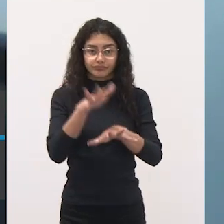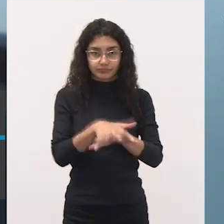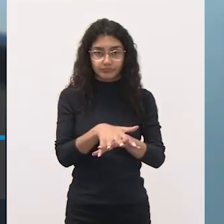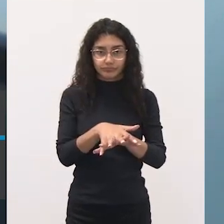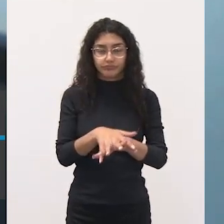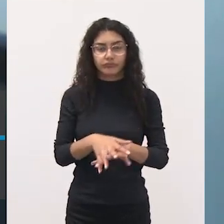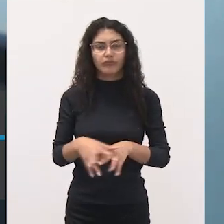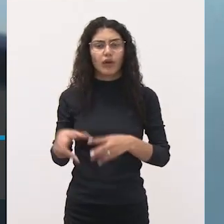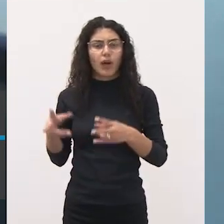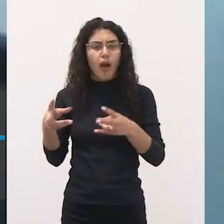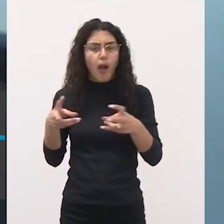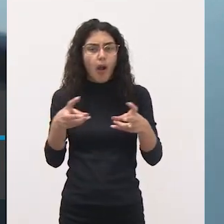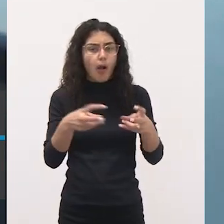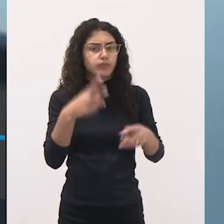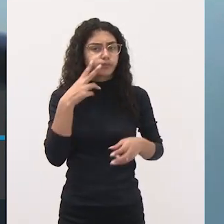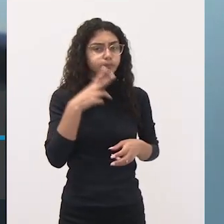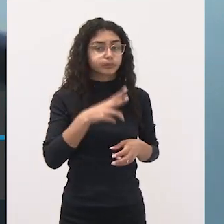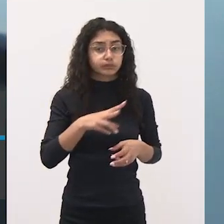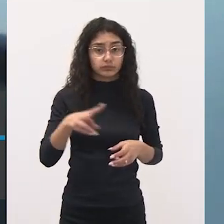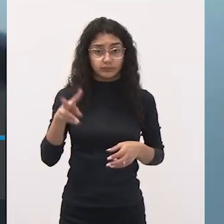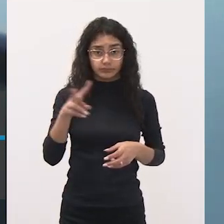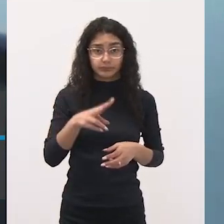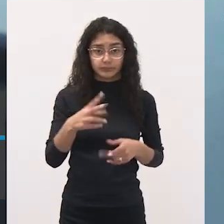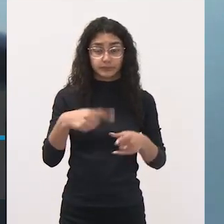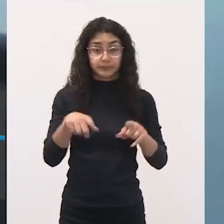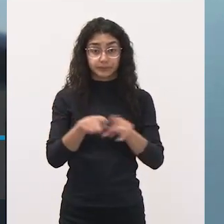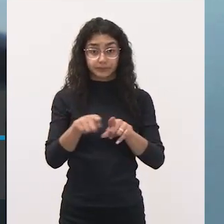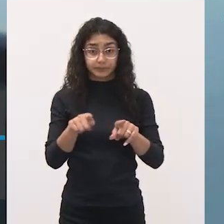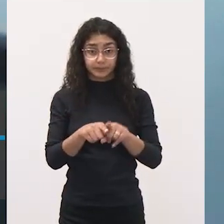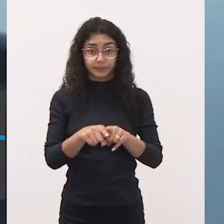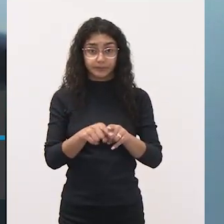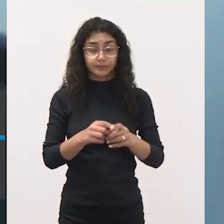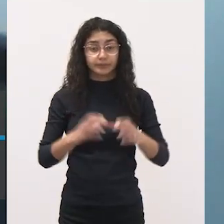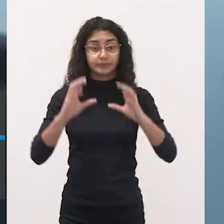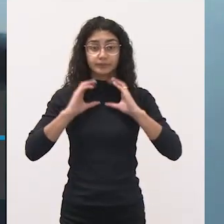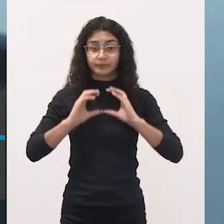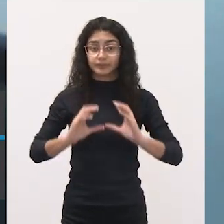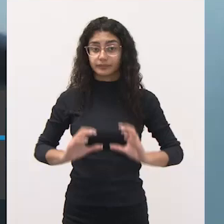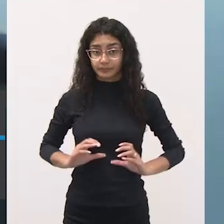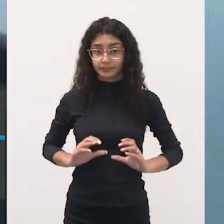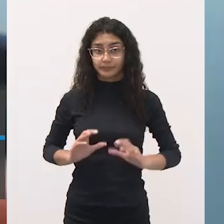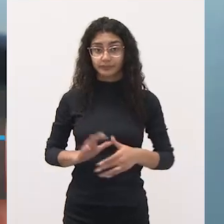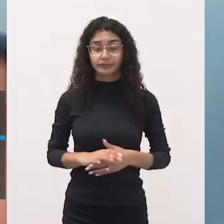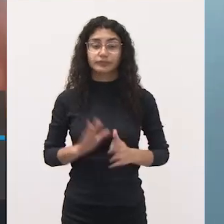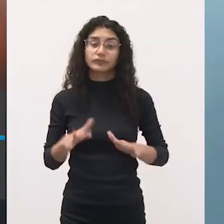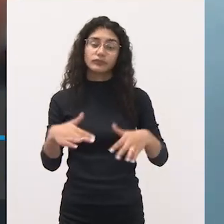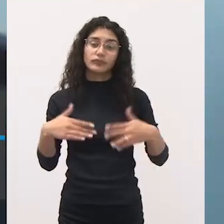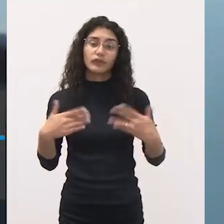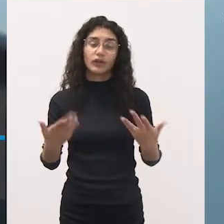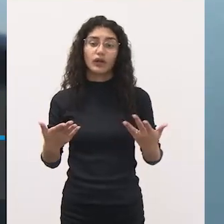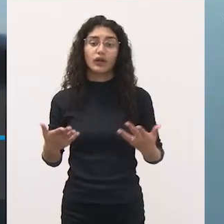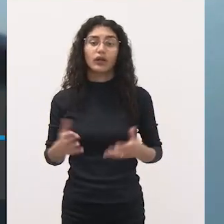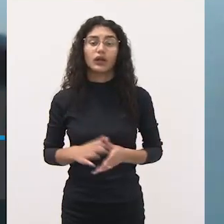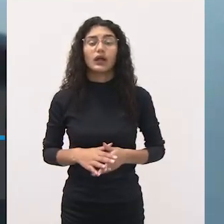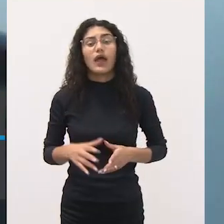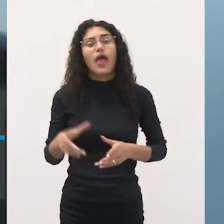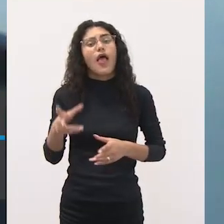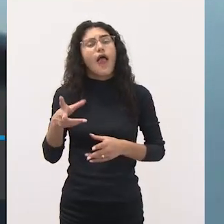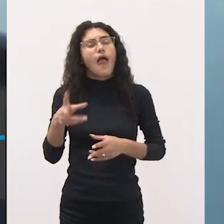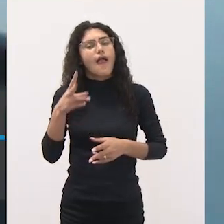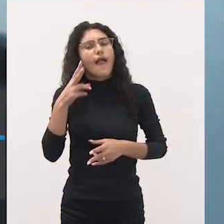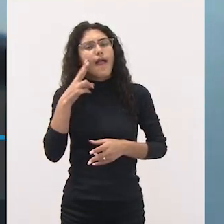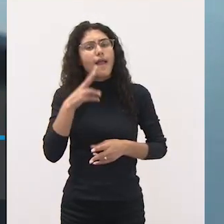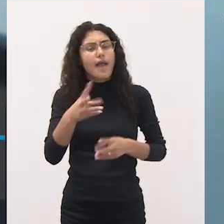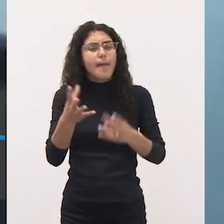do olhar, você está diante da cidadania, né? Agora, é lógico que você vai ter alguns